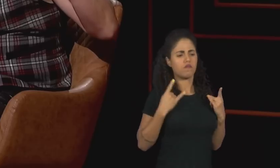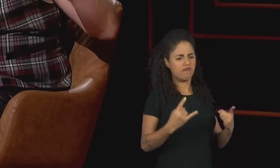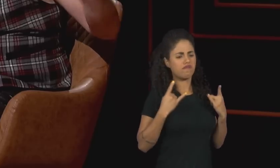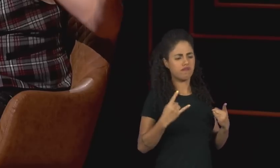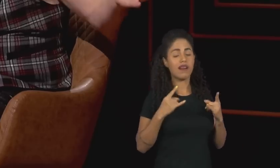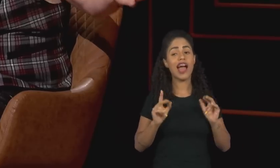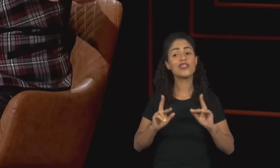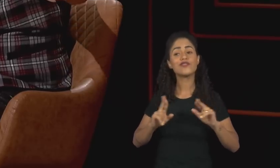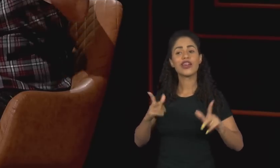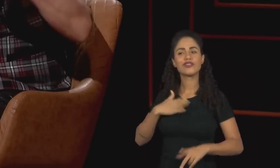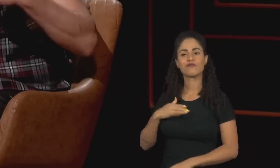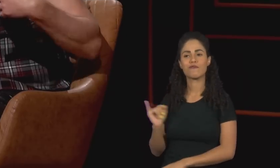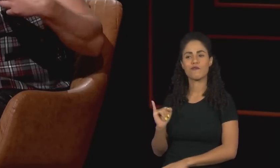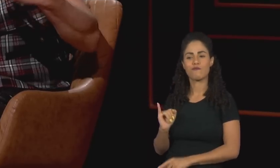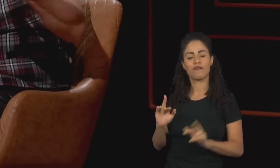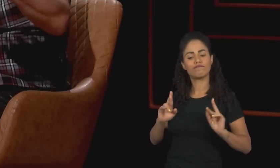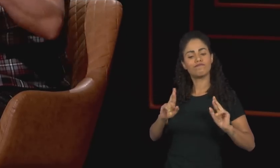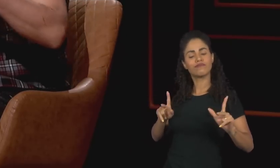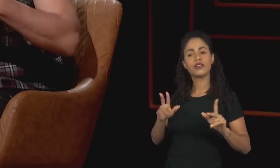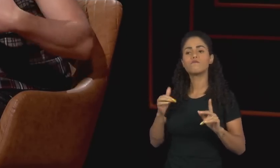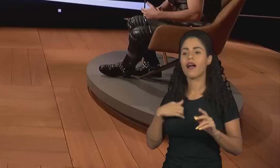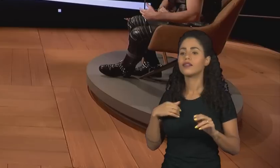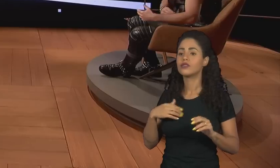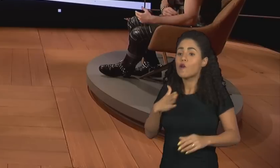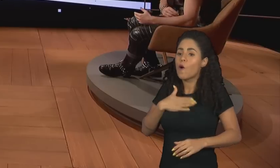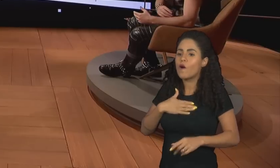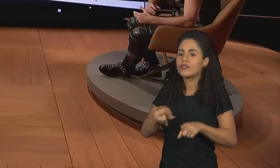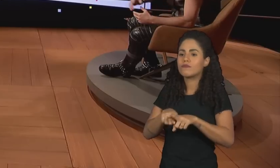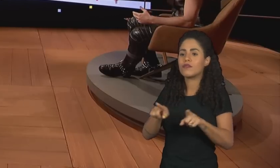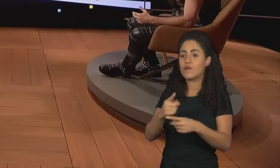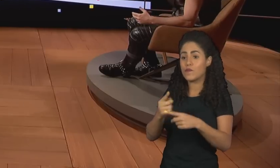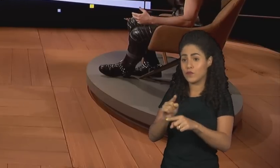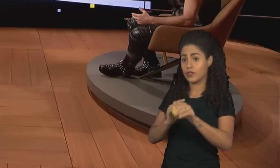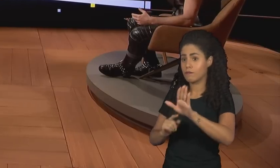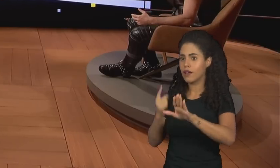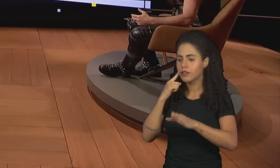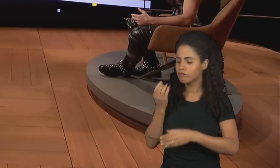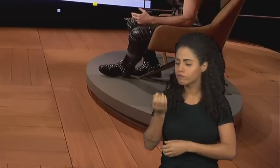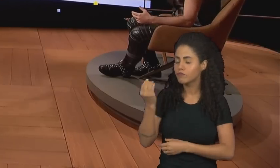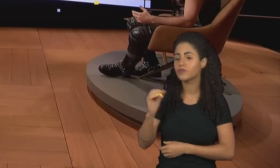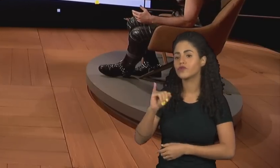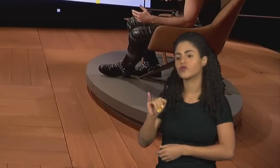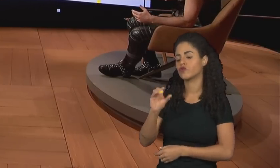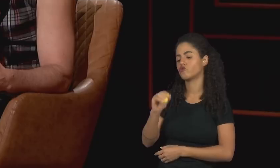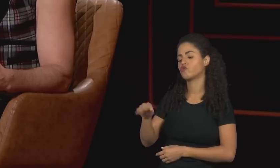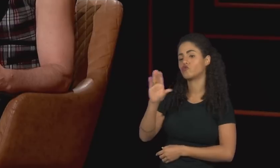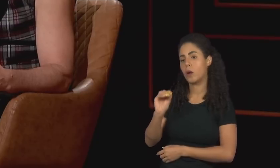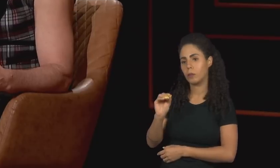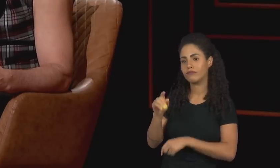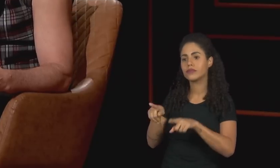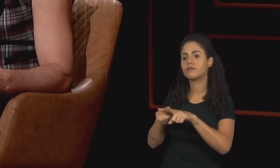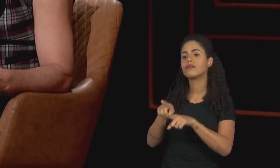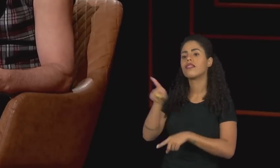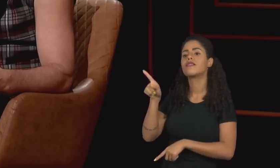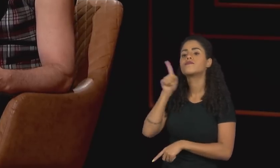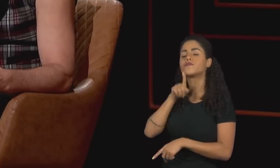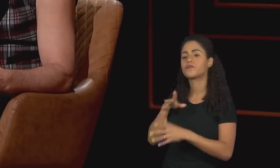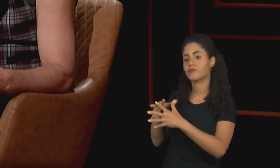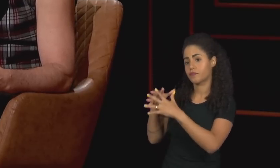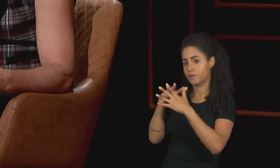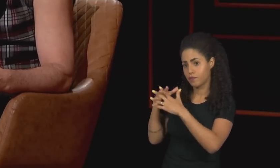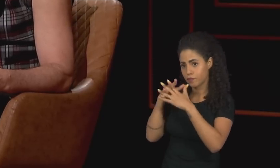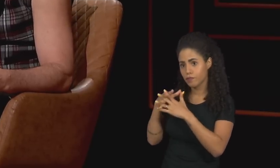aberta para várias influências musicais. Essas turnês que eu fiz com o João, né? Pelos Estados Unidos, depois a gente ter